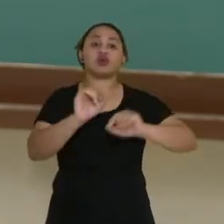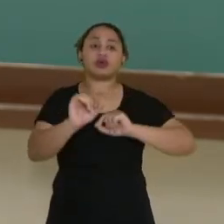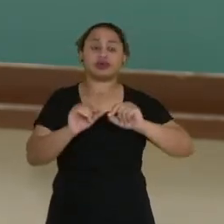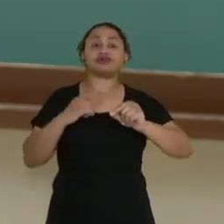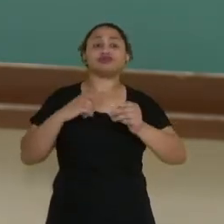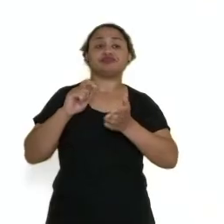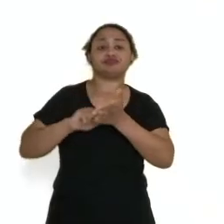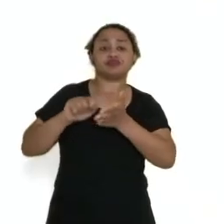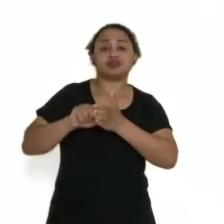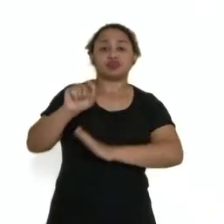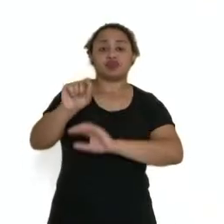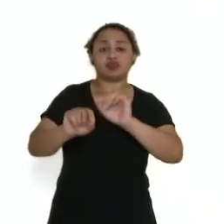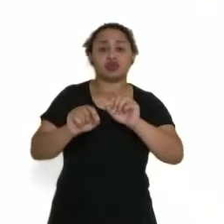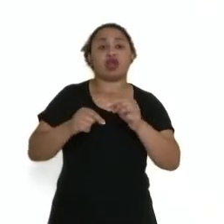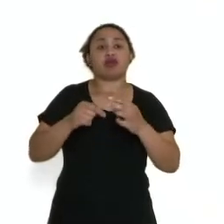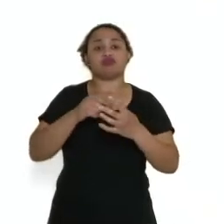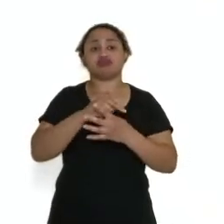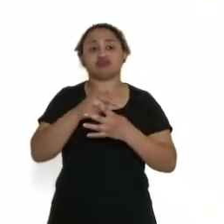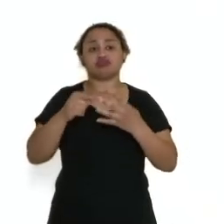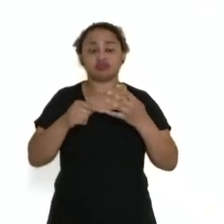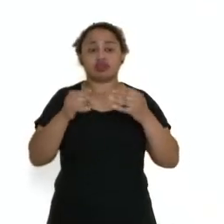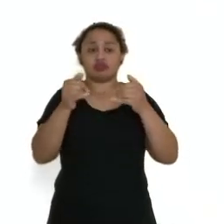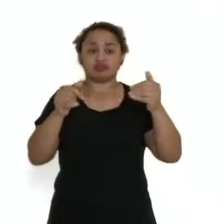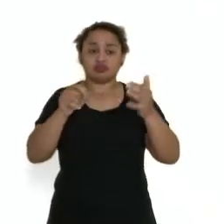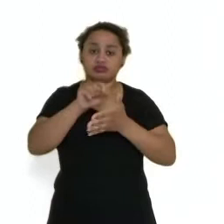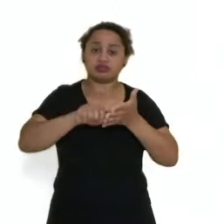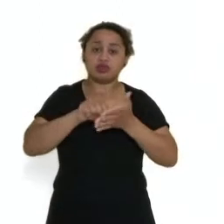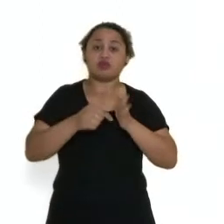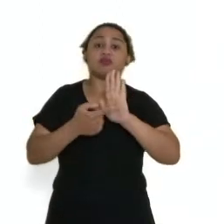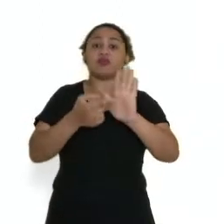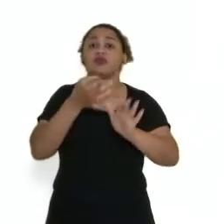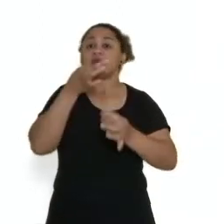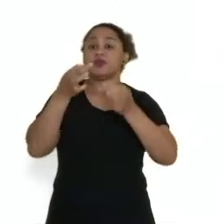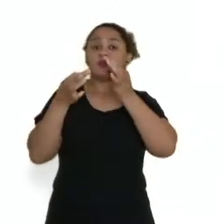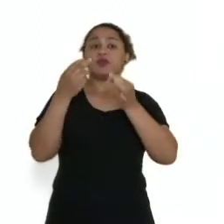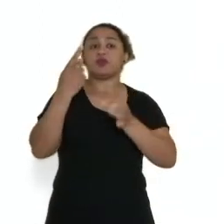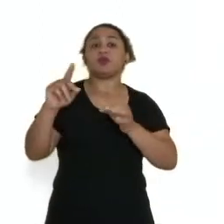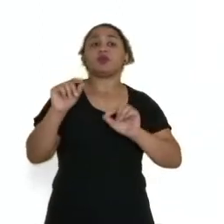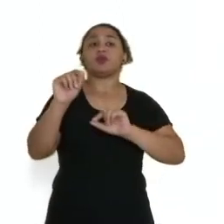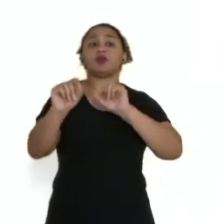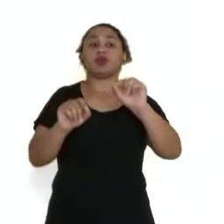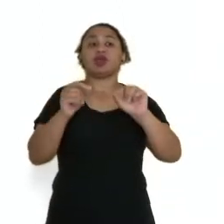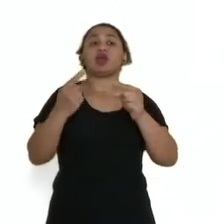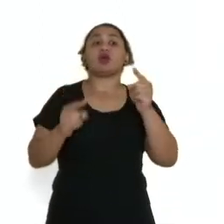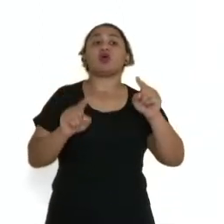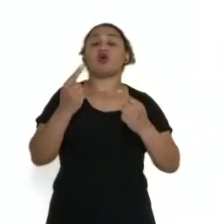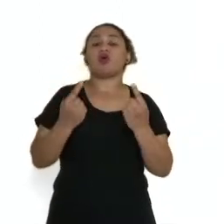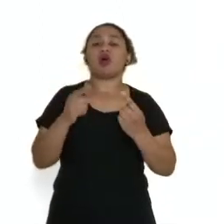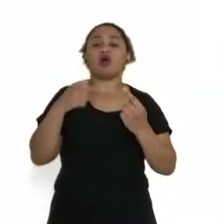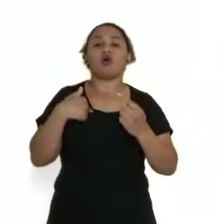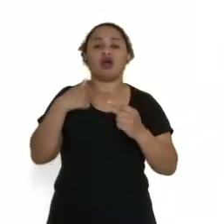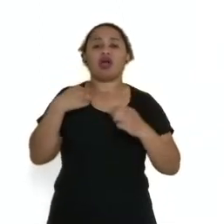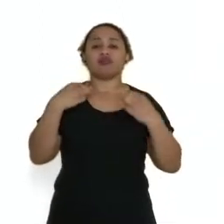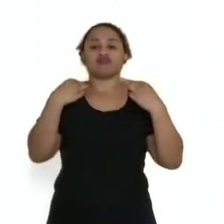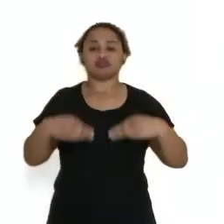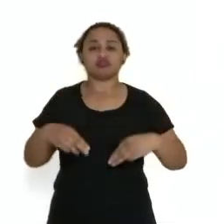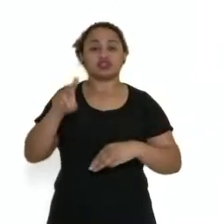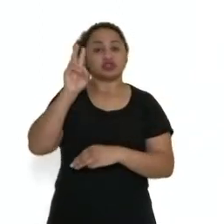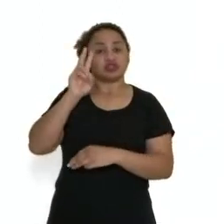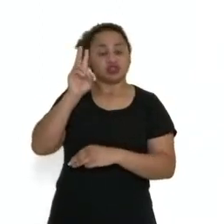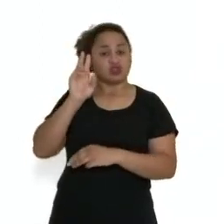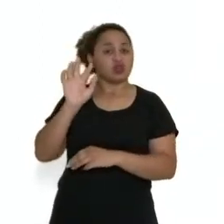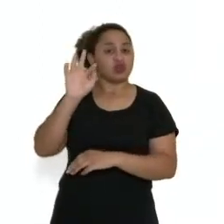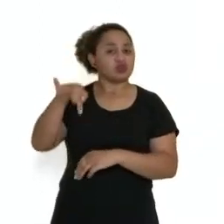escrevam 4 linhas explicitando a opinião de vocês sobre a moral da história no